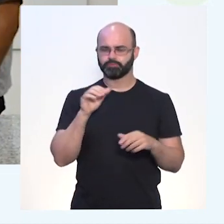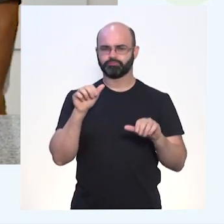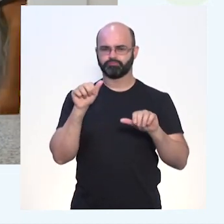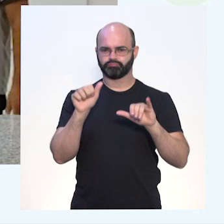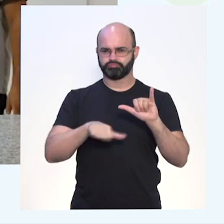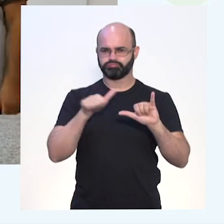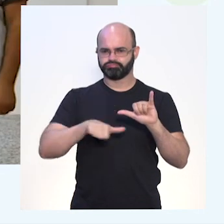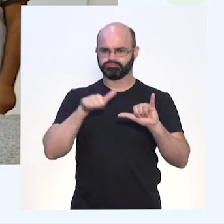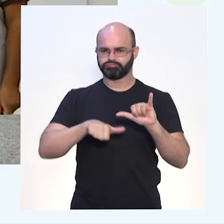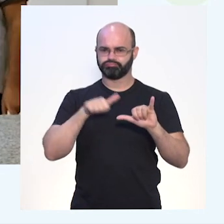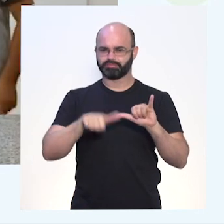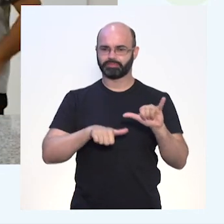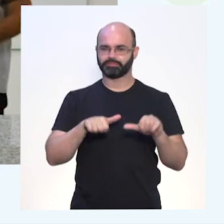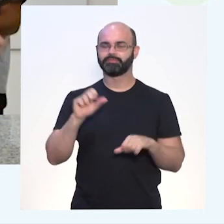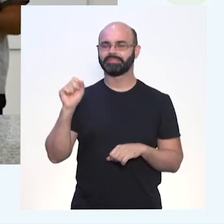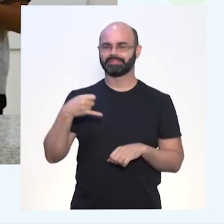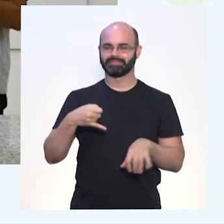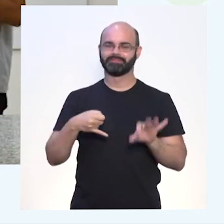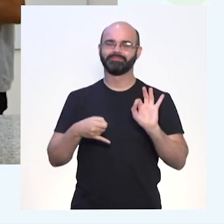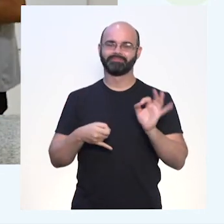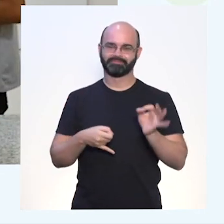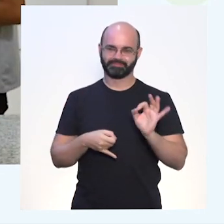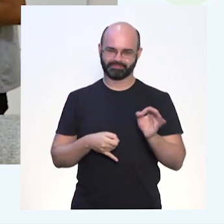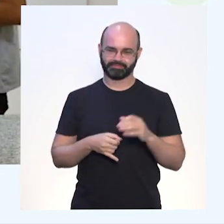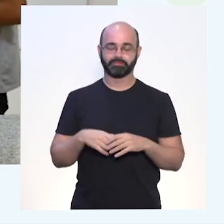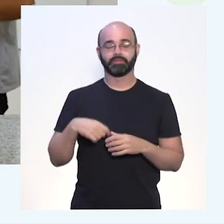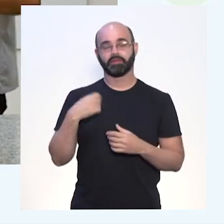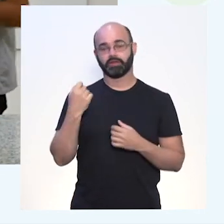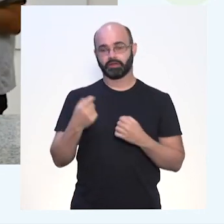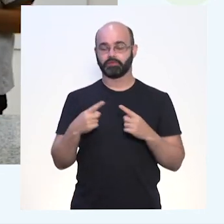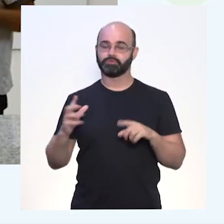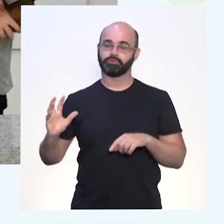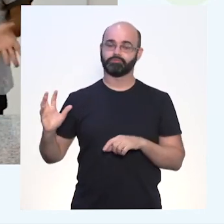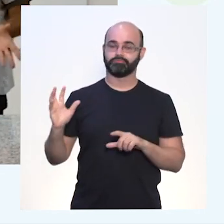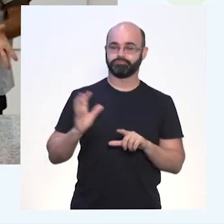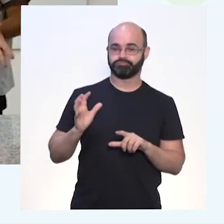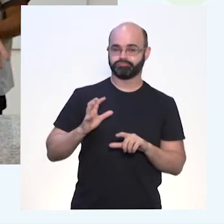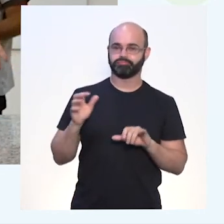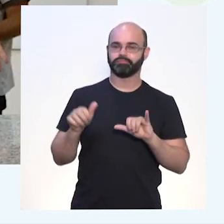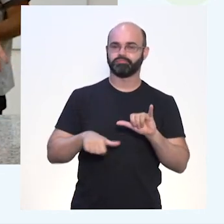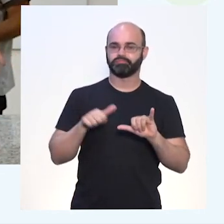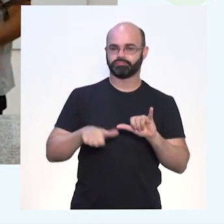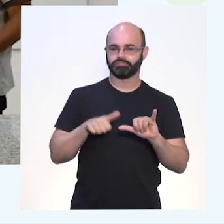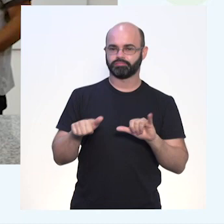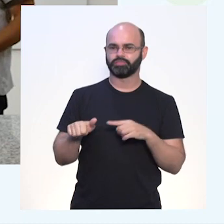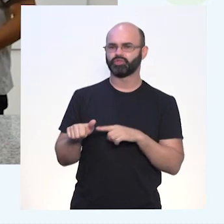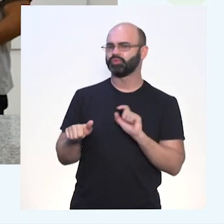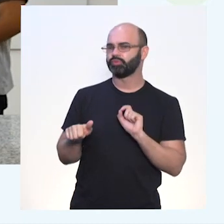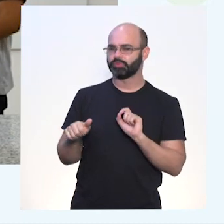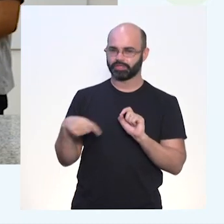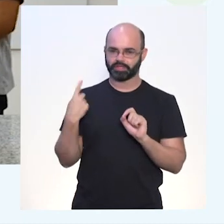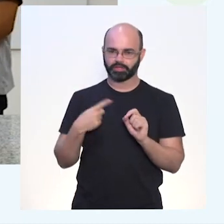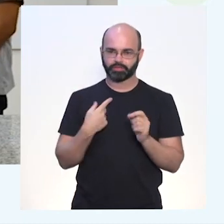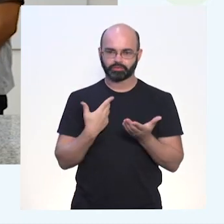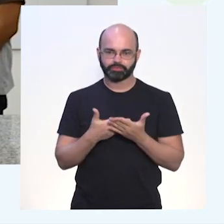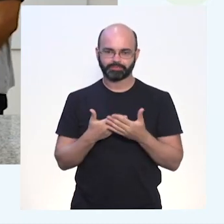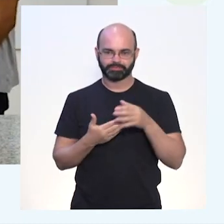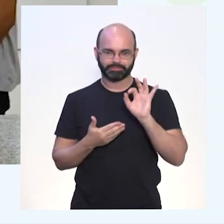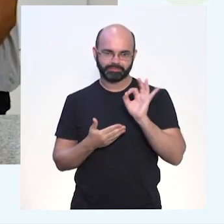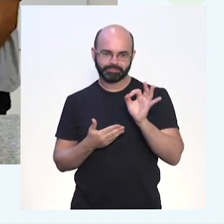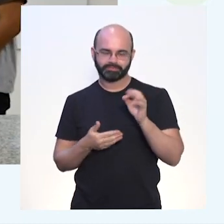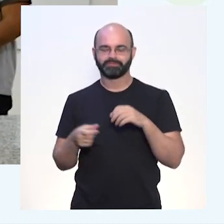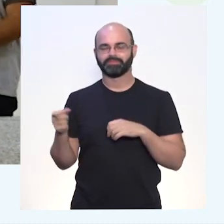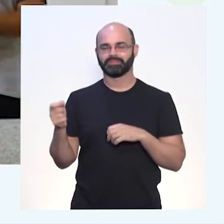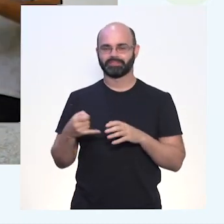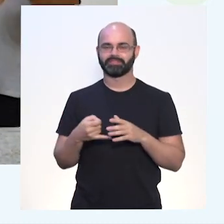né? Exatamente, Fábio. Que legal. Tem alguns fatores que influenciam isso, né? E nós vamos discutir alguns desses fatores aqui, né? Pro, e quais são